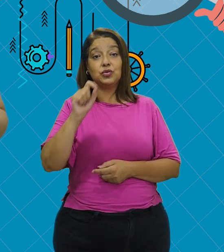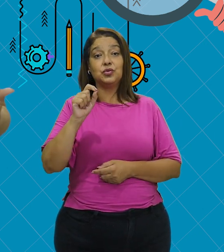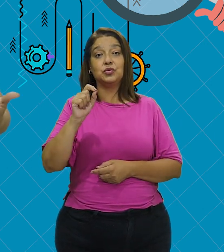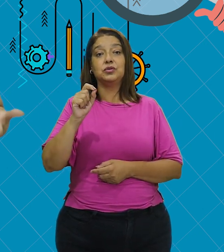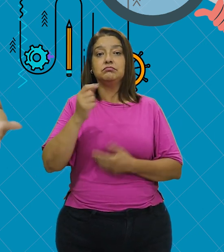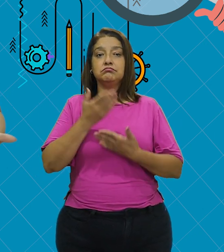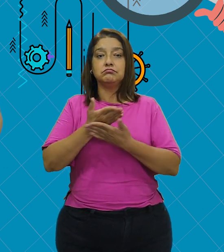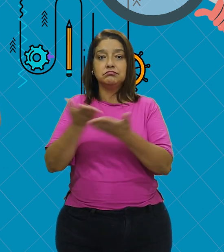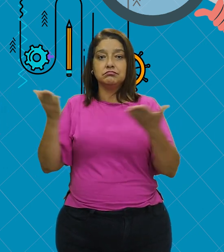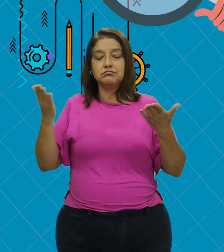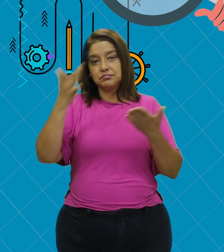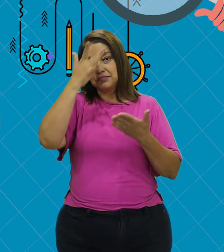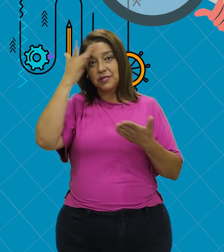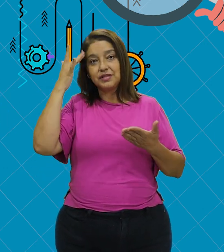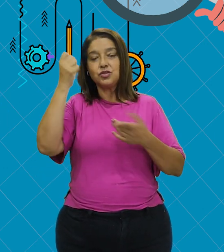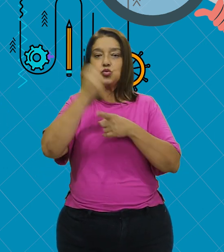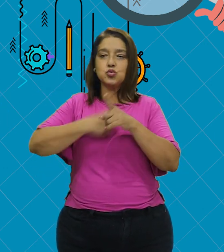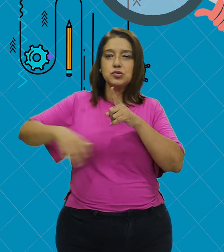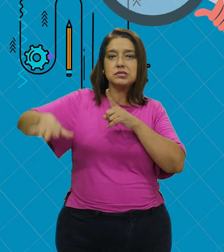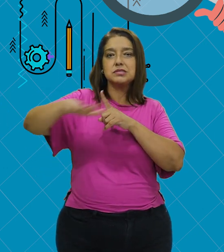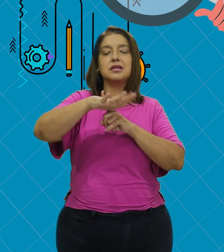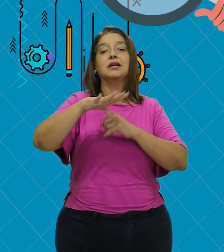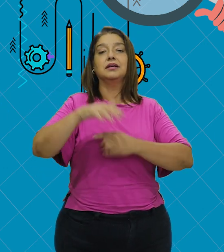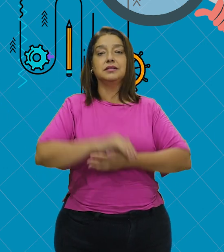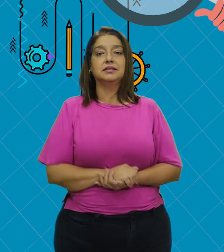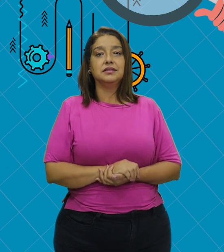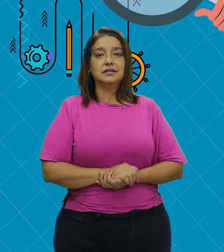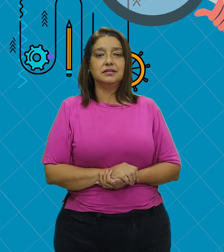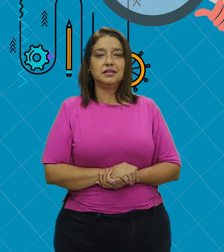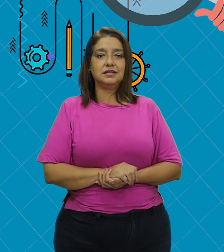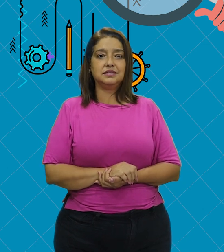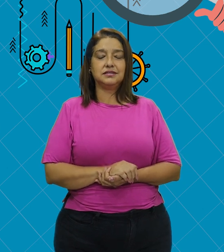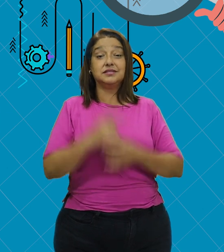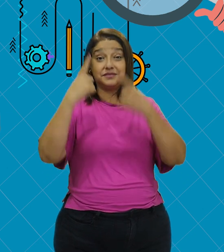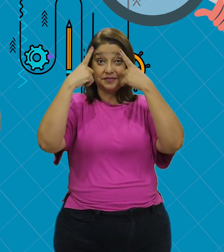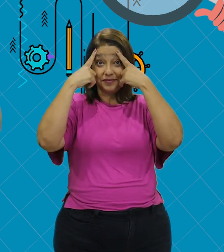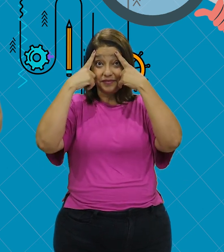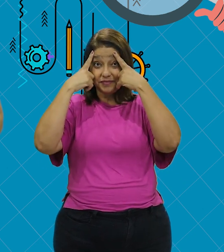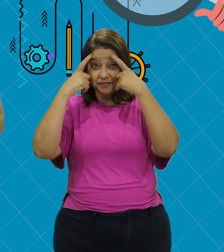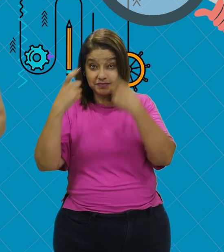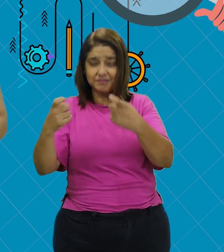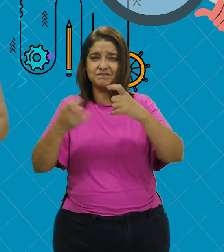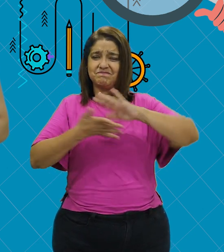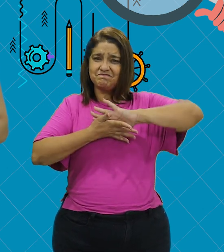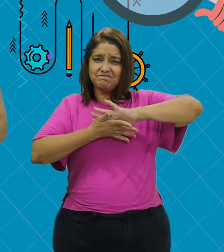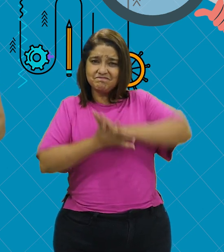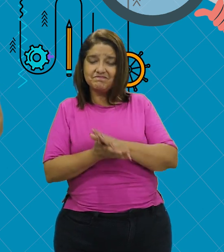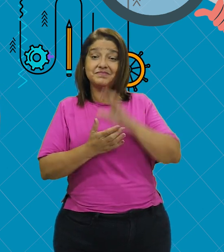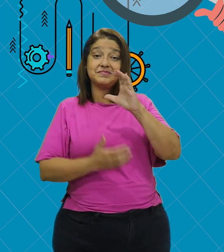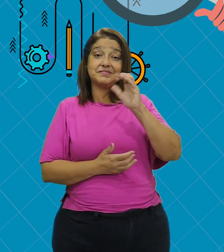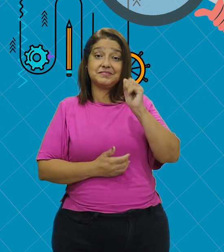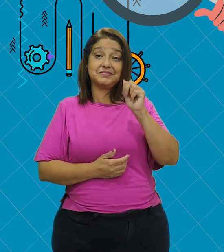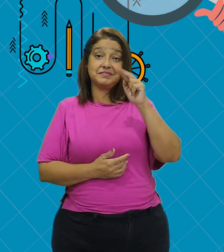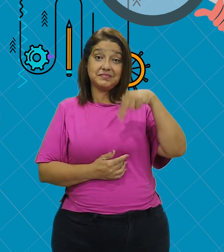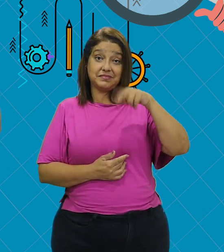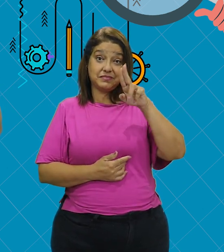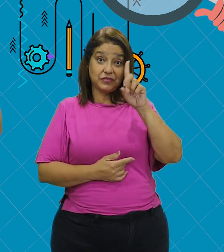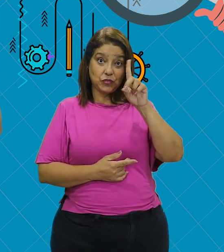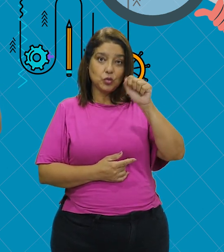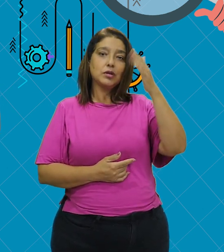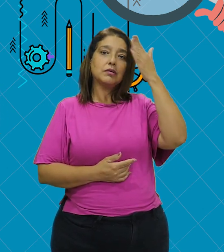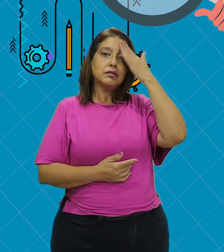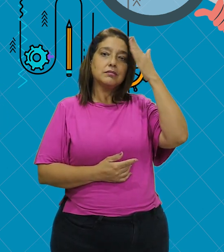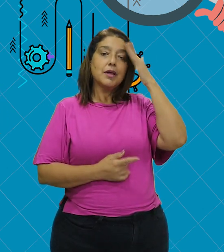social e pelo domínio das elites agrárias. A violência e o massacre em Canudos mostraram a incapacidade do governo